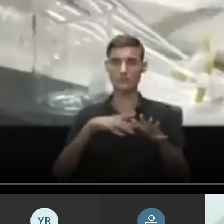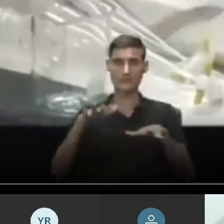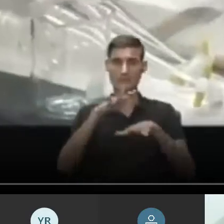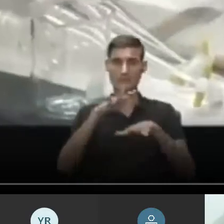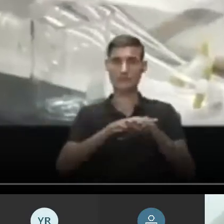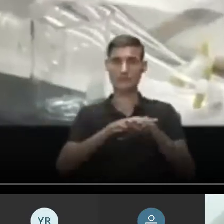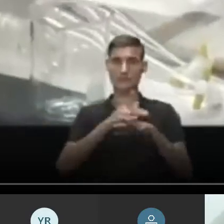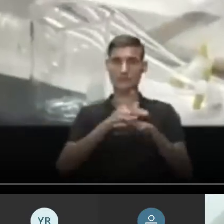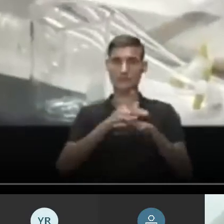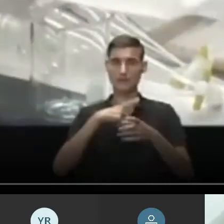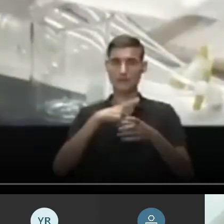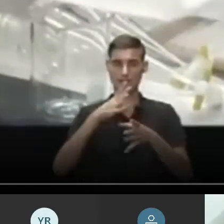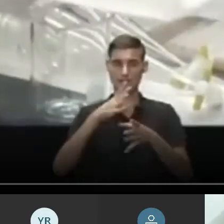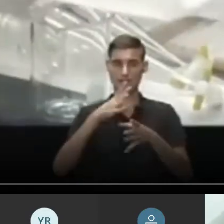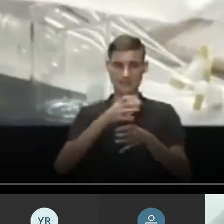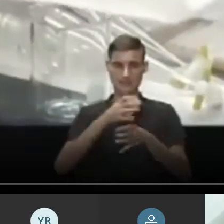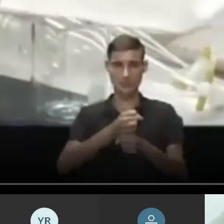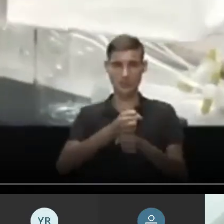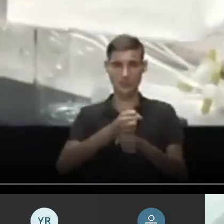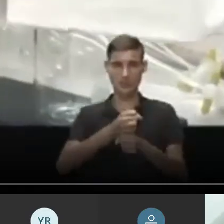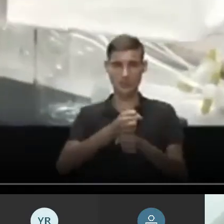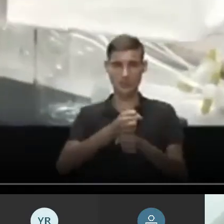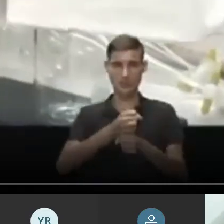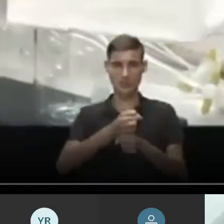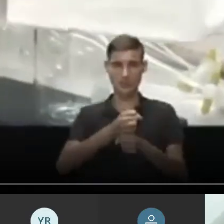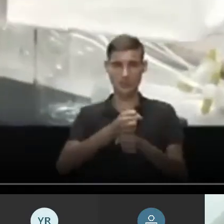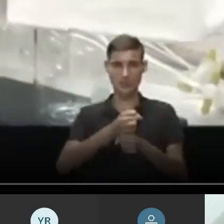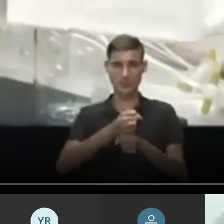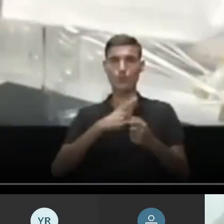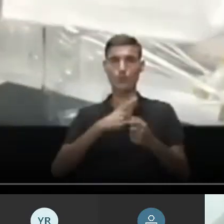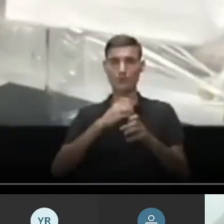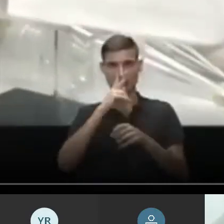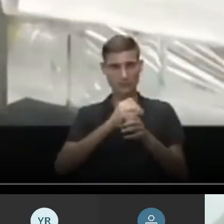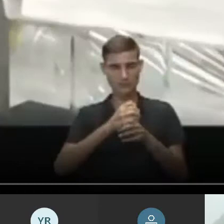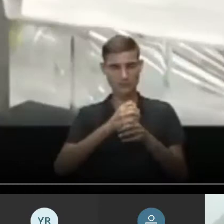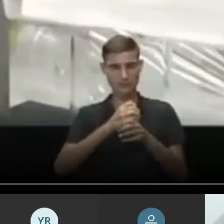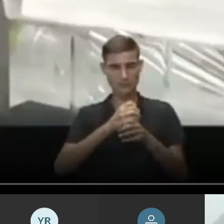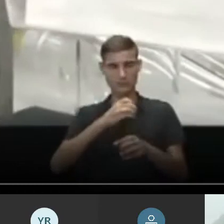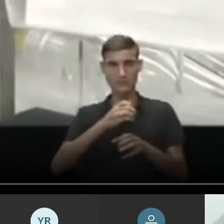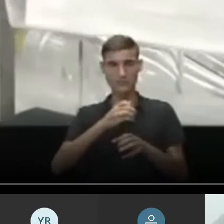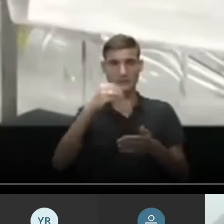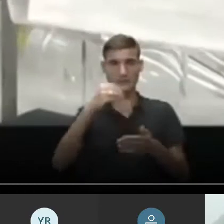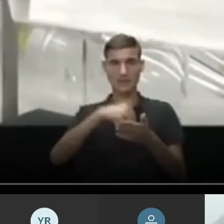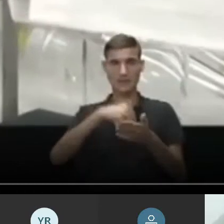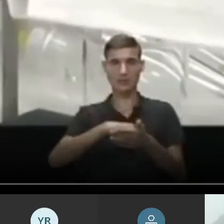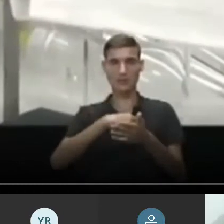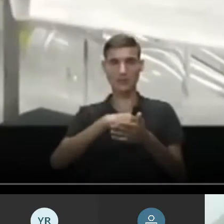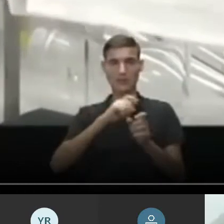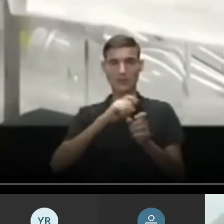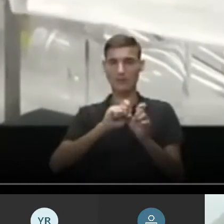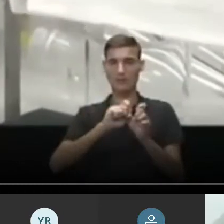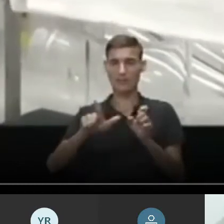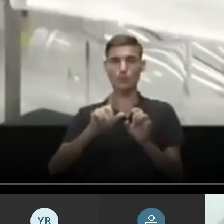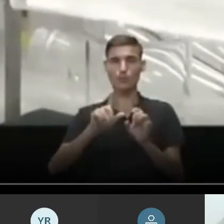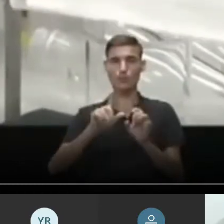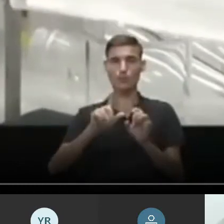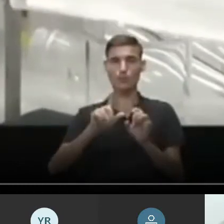gira a mangueira, né? Abre para o ar sair, para o gás sair, né? Que foi formado dentro. E você